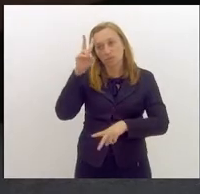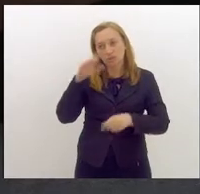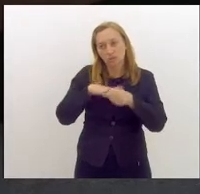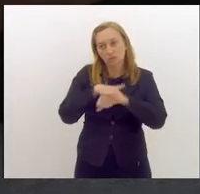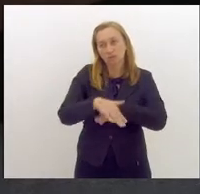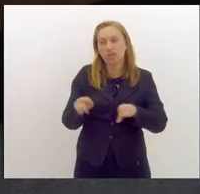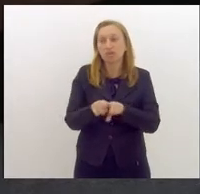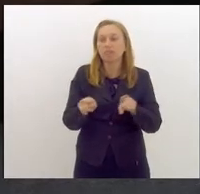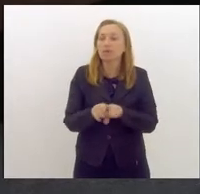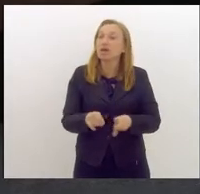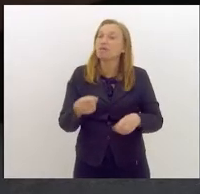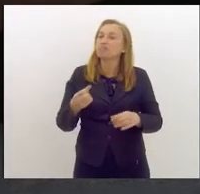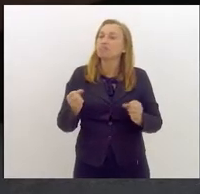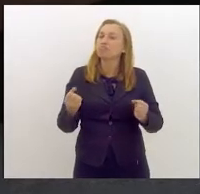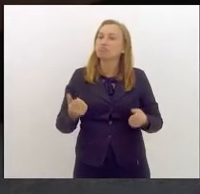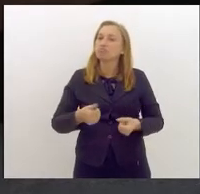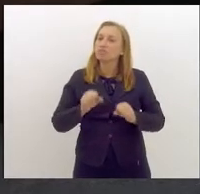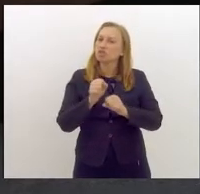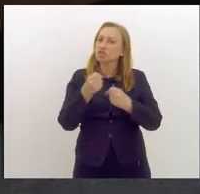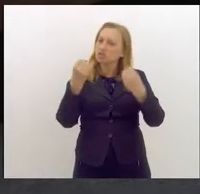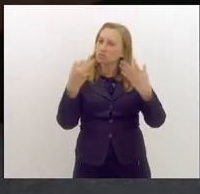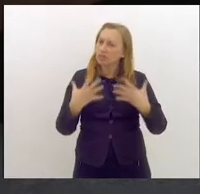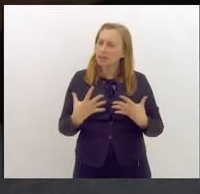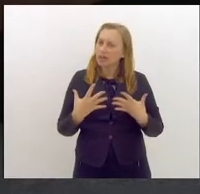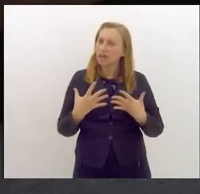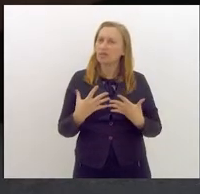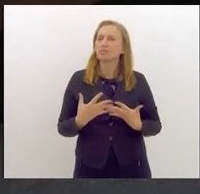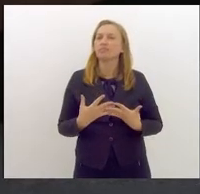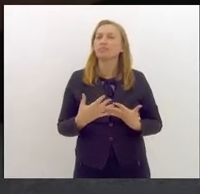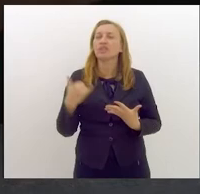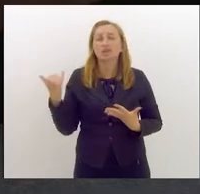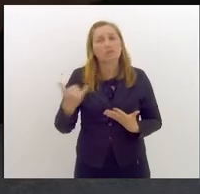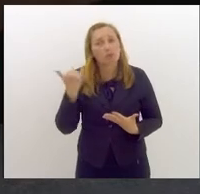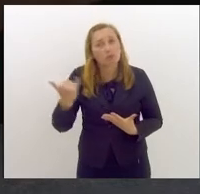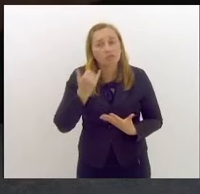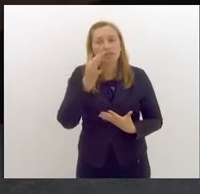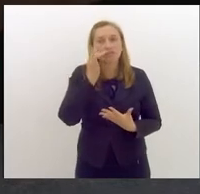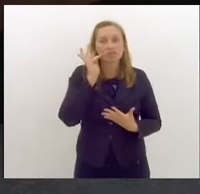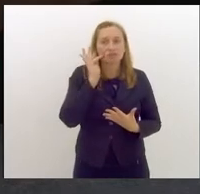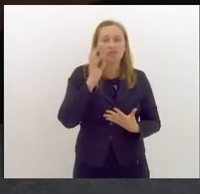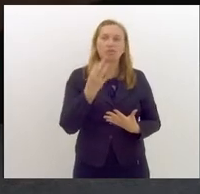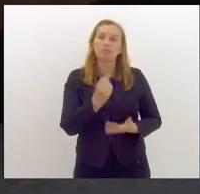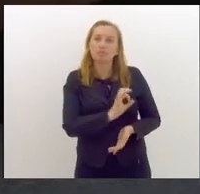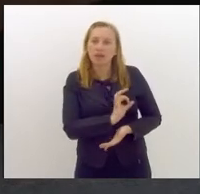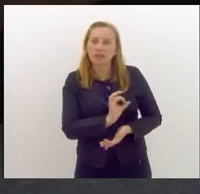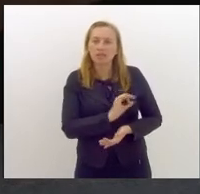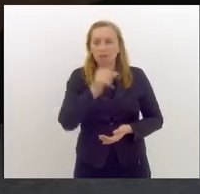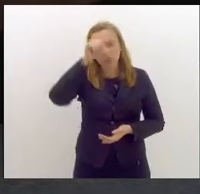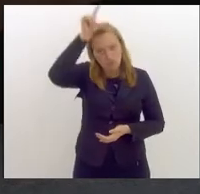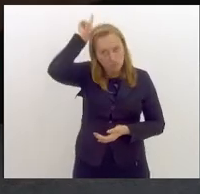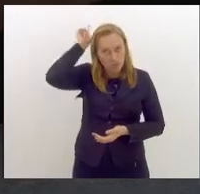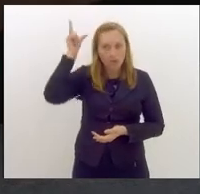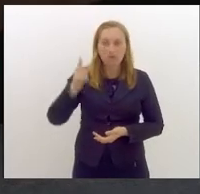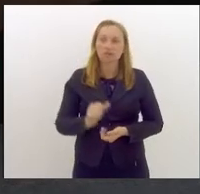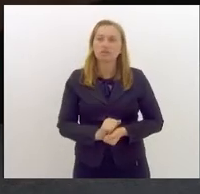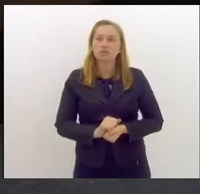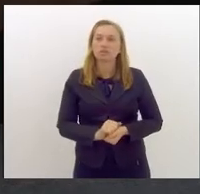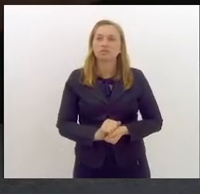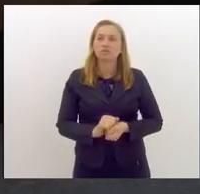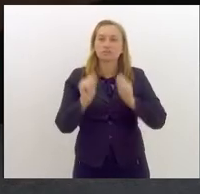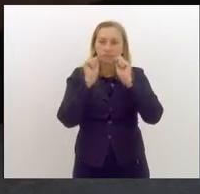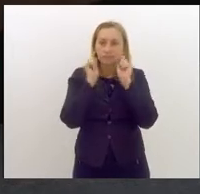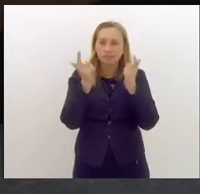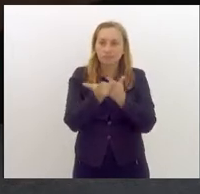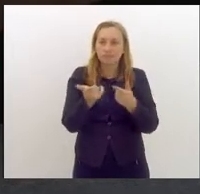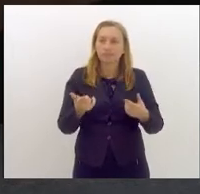primeiro é deixar muito claro acho que é importante Flávio Marta Luis Paulo que a Assembleia Legislativa